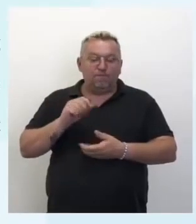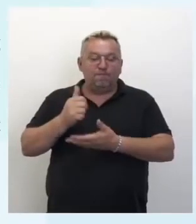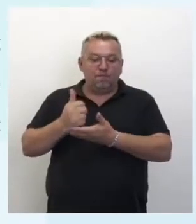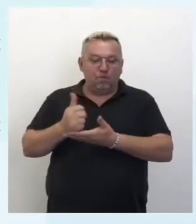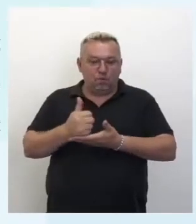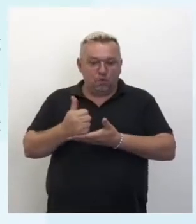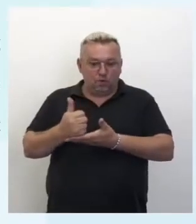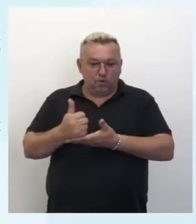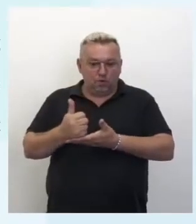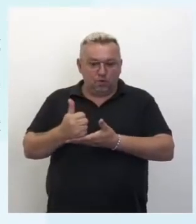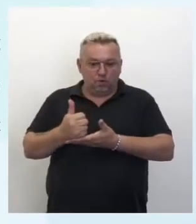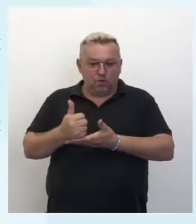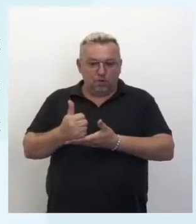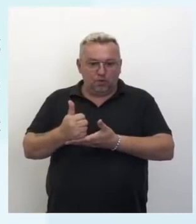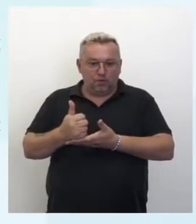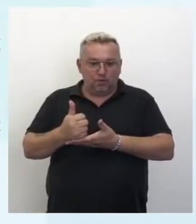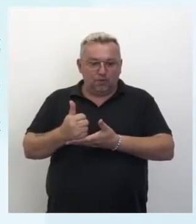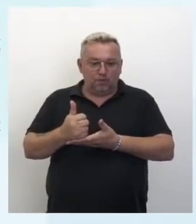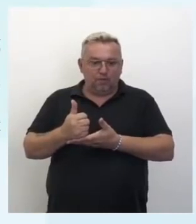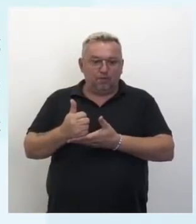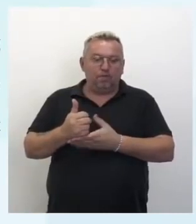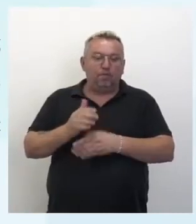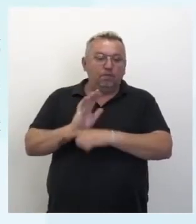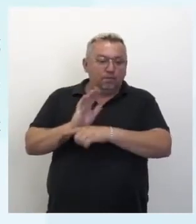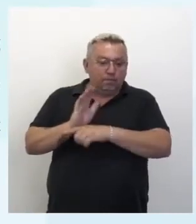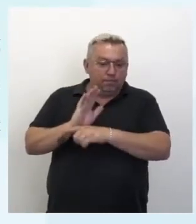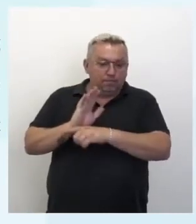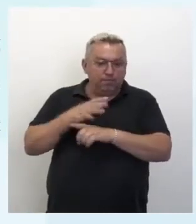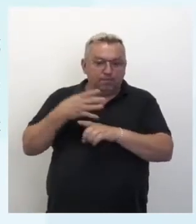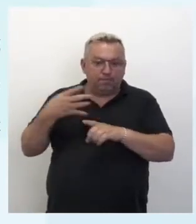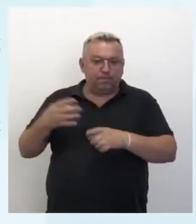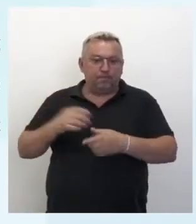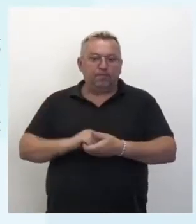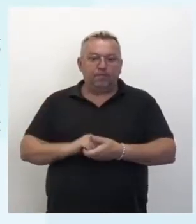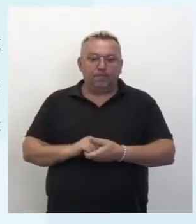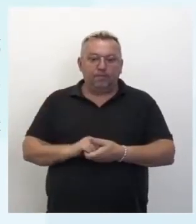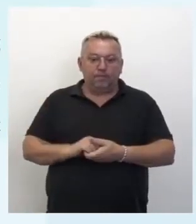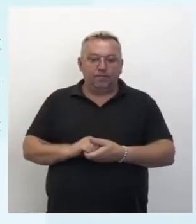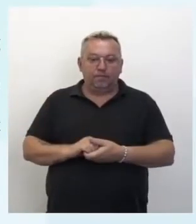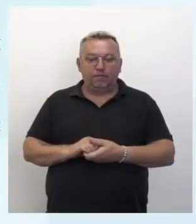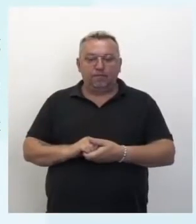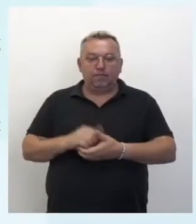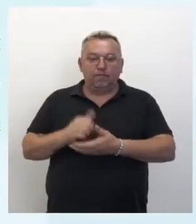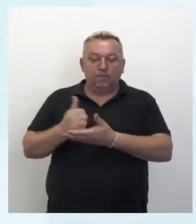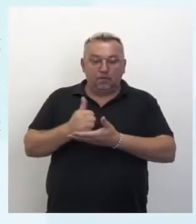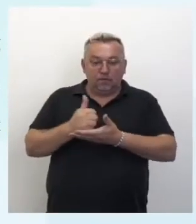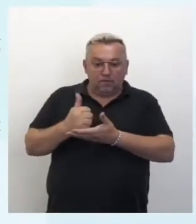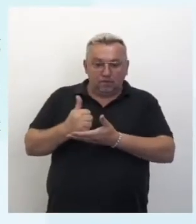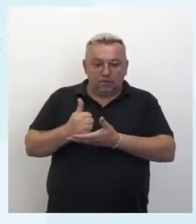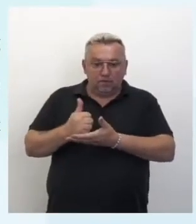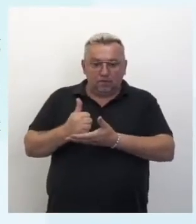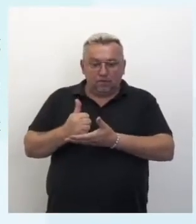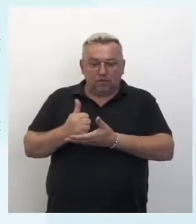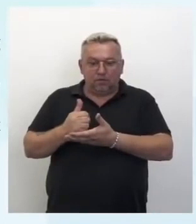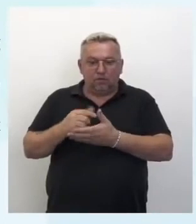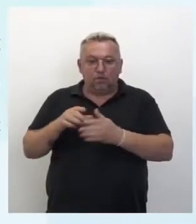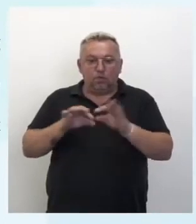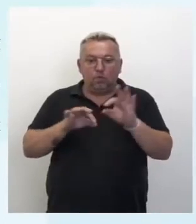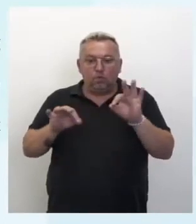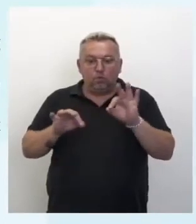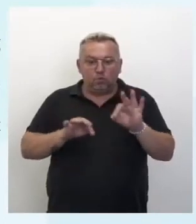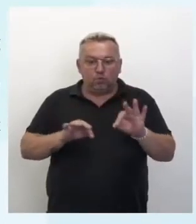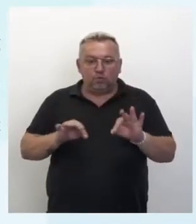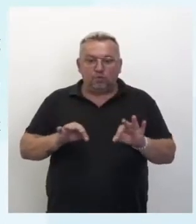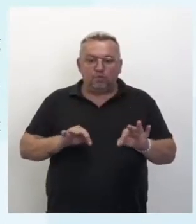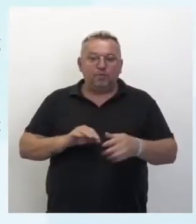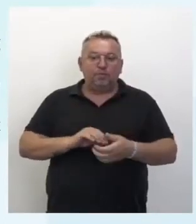português. Movies, filmes ou videogames. Ou board game, né? Game, vocês sabem que é jogo, então board game é o jogo de tabuleiro.